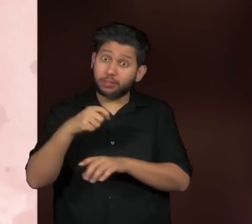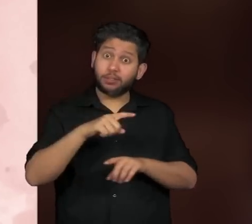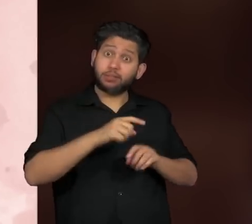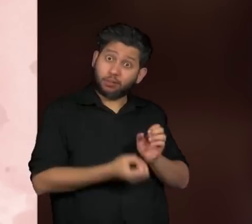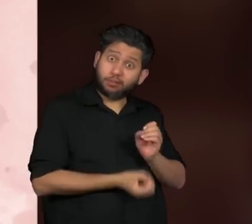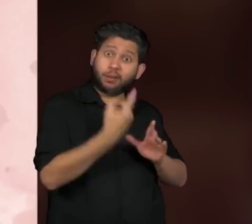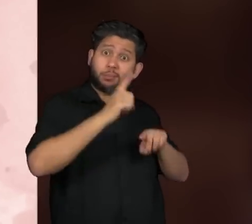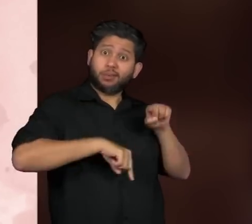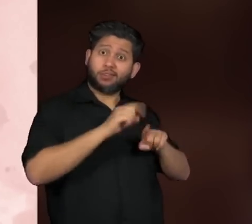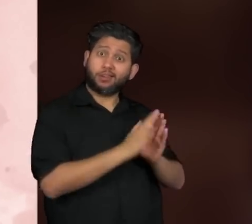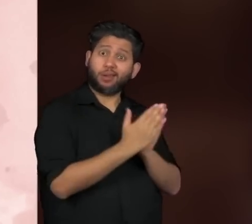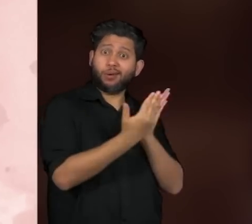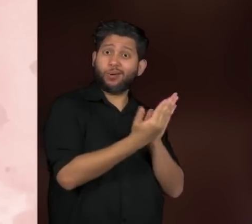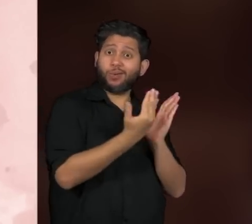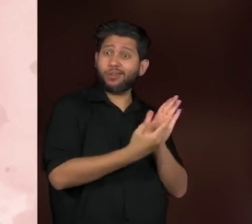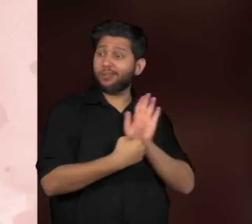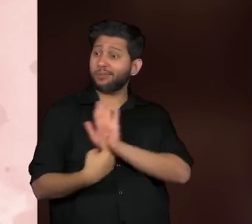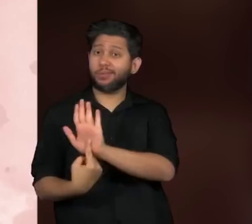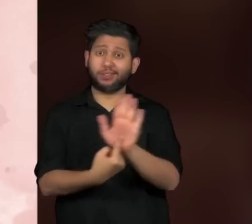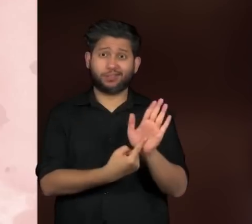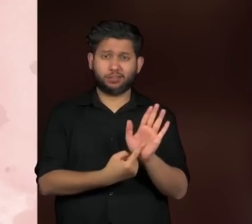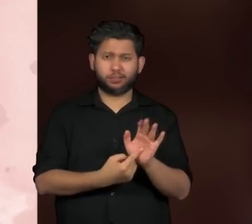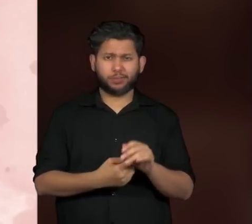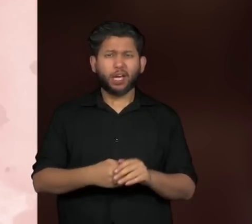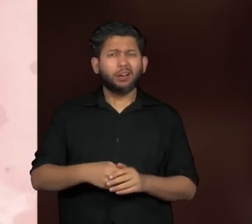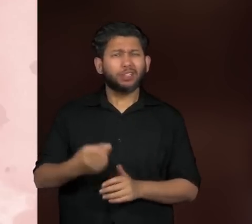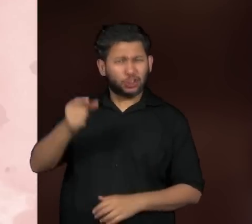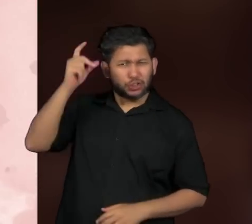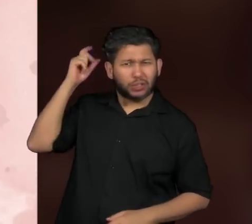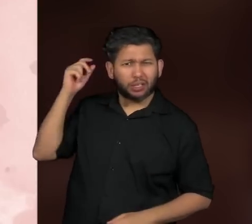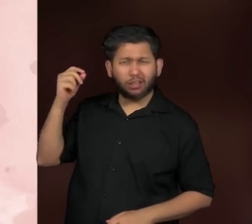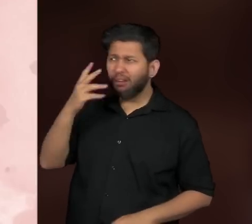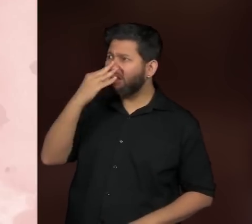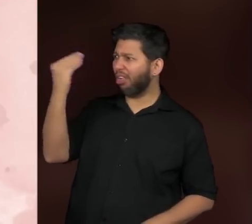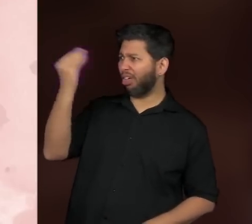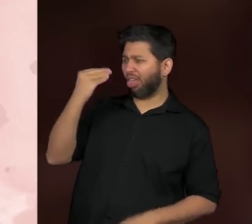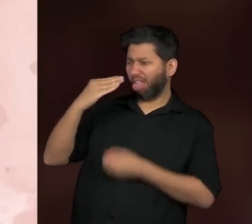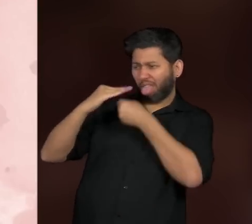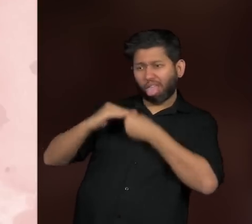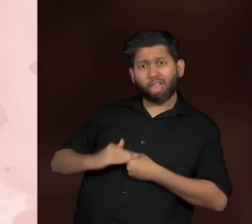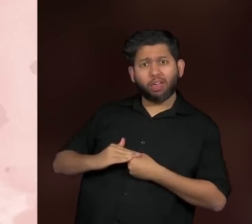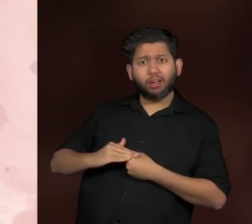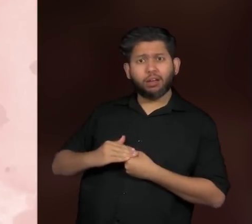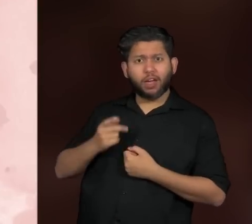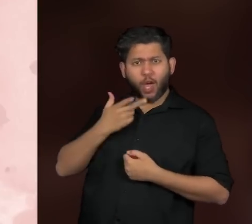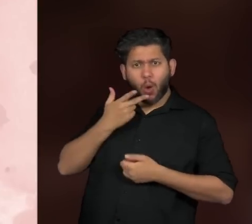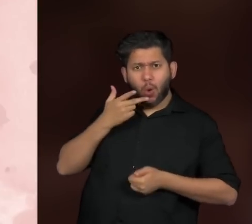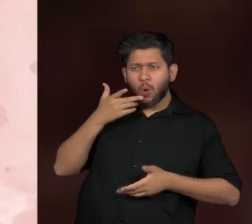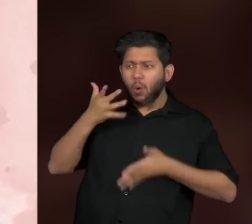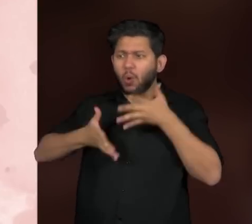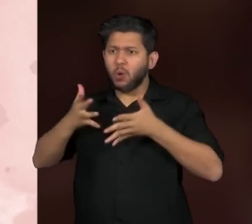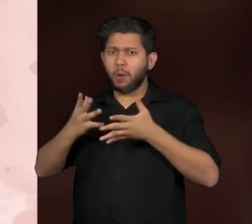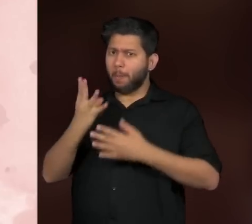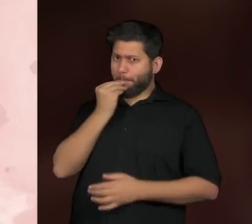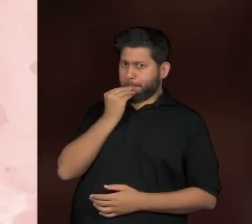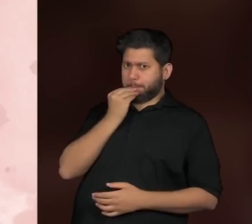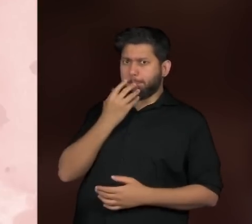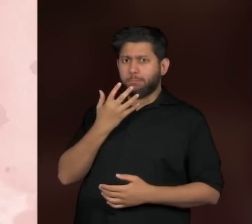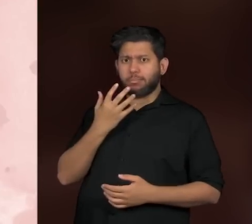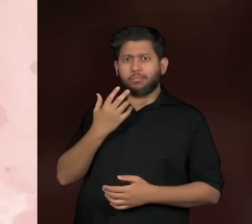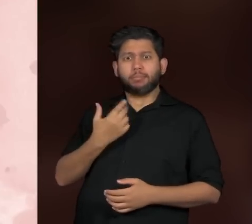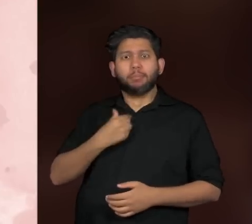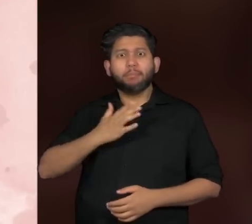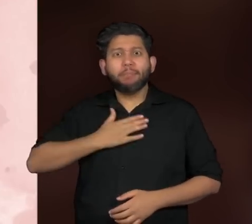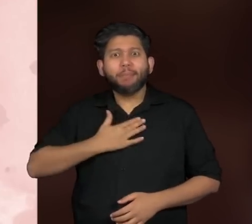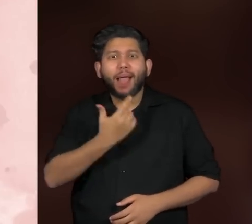A primeira coisa que fizeram foi apagar a nossa fala, apagar a nossa língua, mas ficou